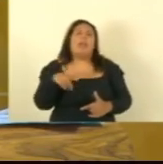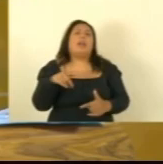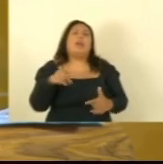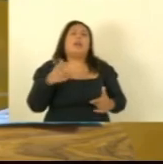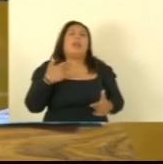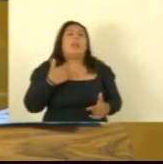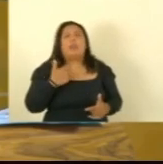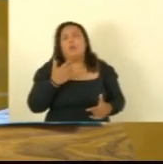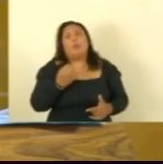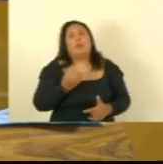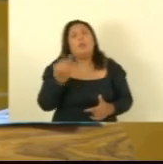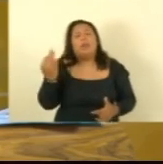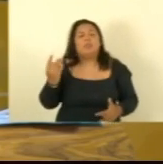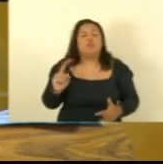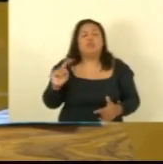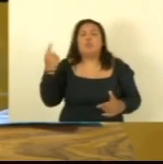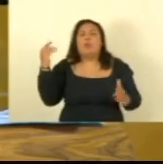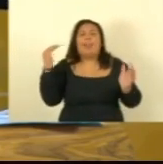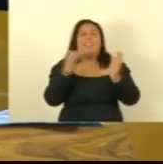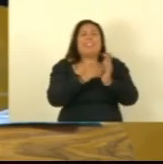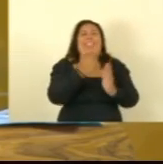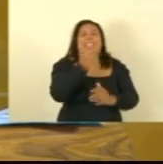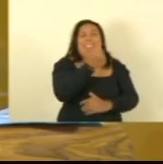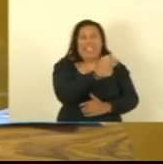eu sou ruim de nota, de 1 a 10 eu vou te dar